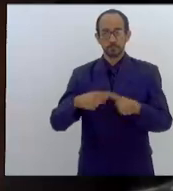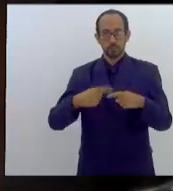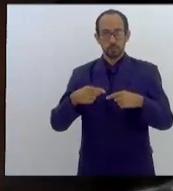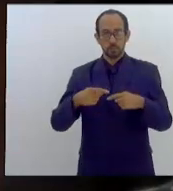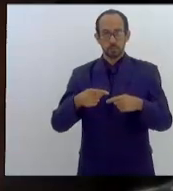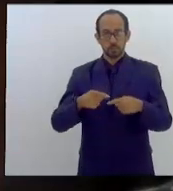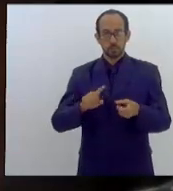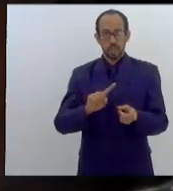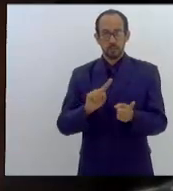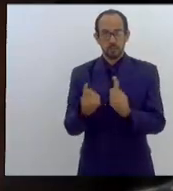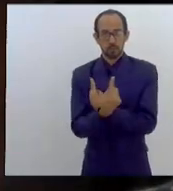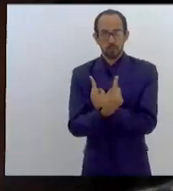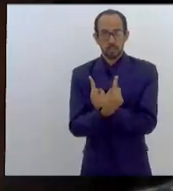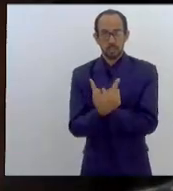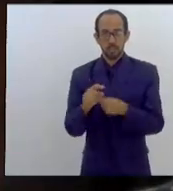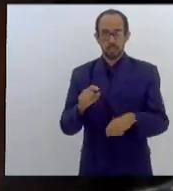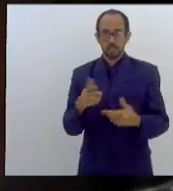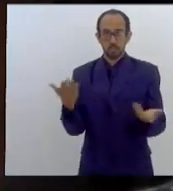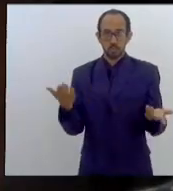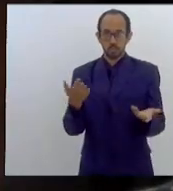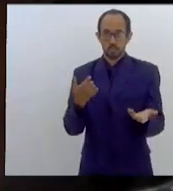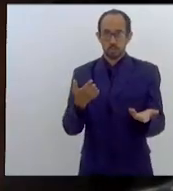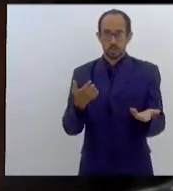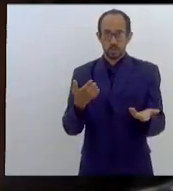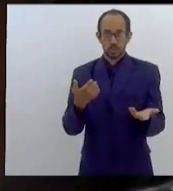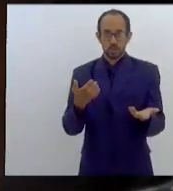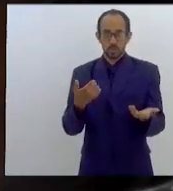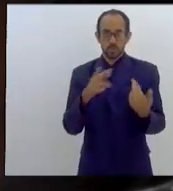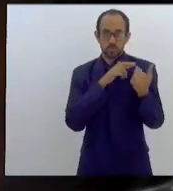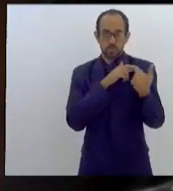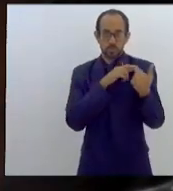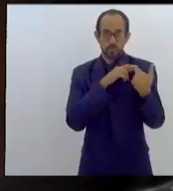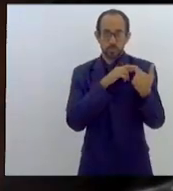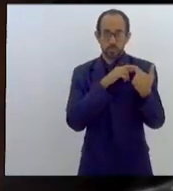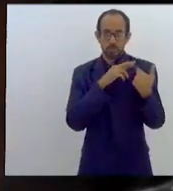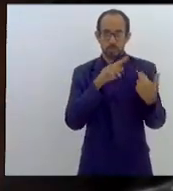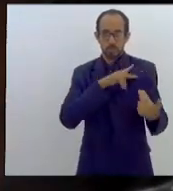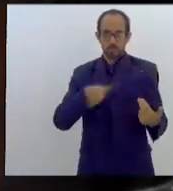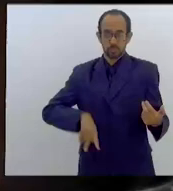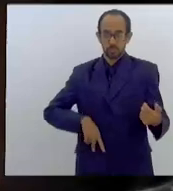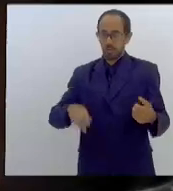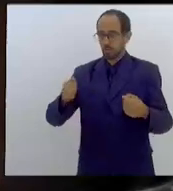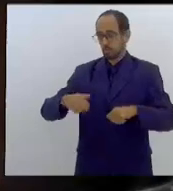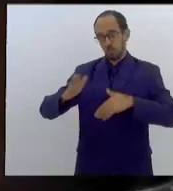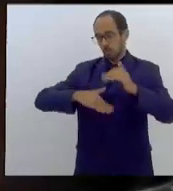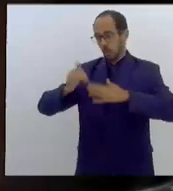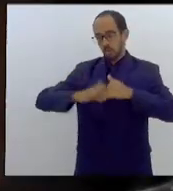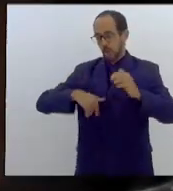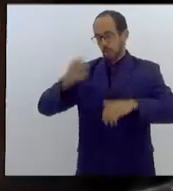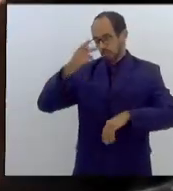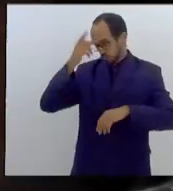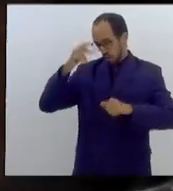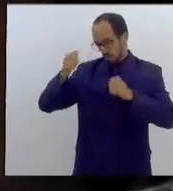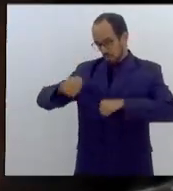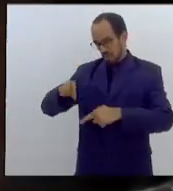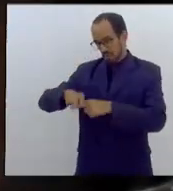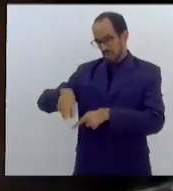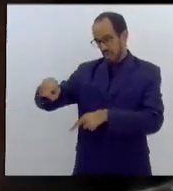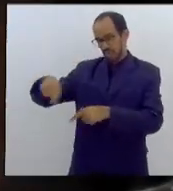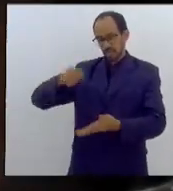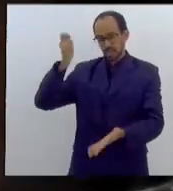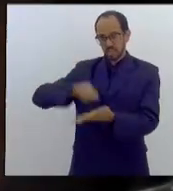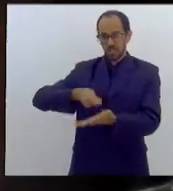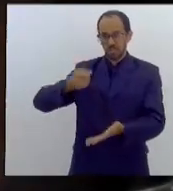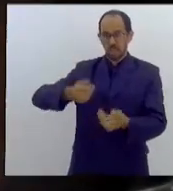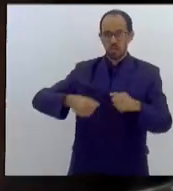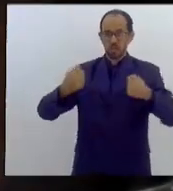invertendo as posições aqui na casa. O presidente vai ser presidente e qualquer um vai sentar no seu lugar e vai determinar o que se